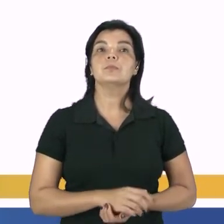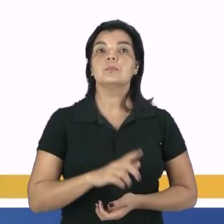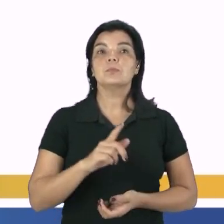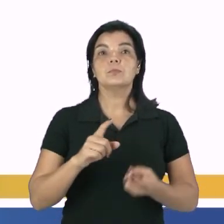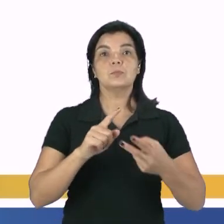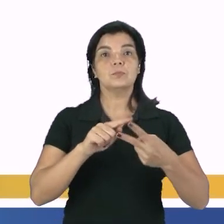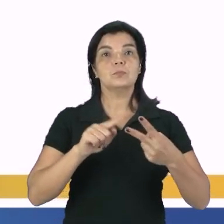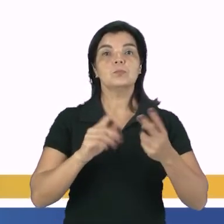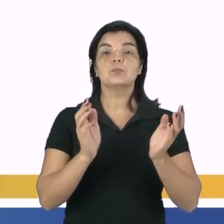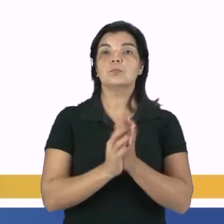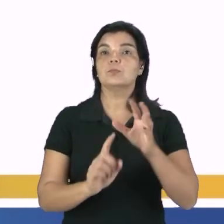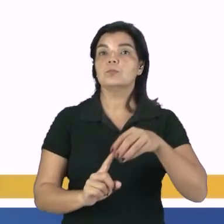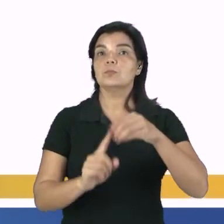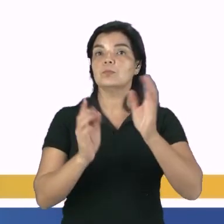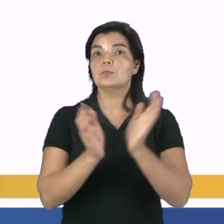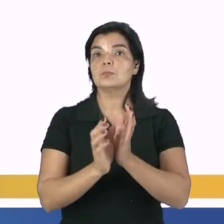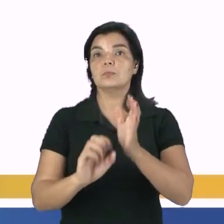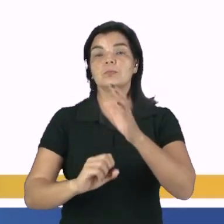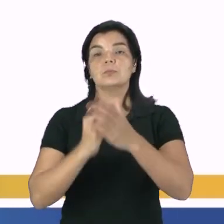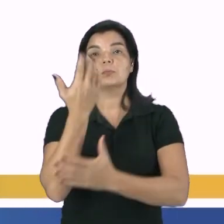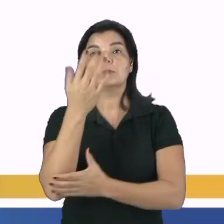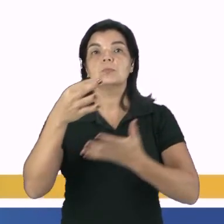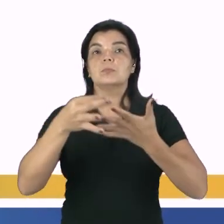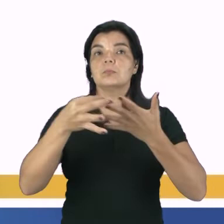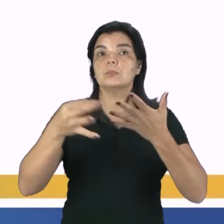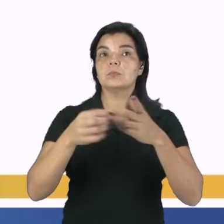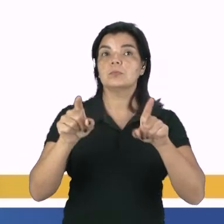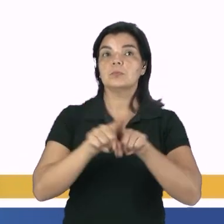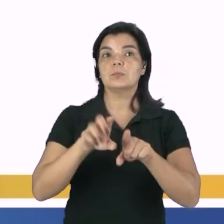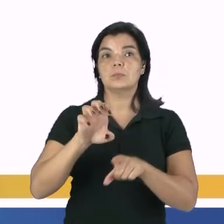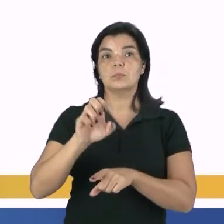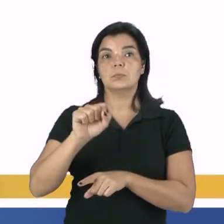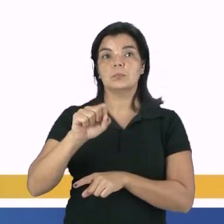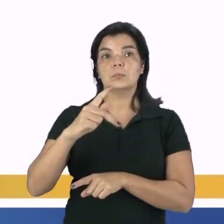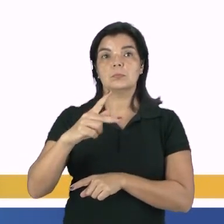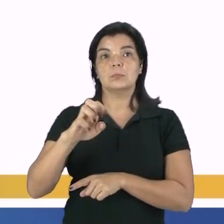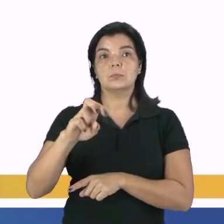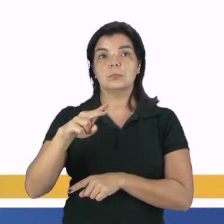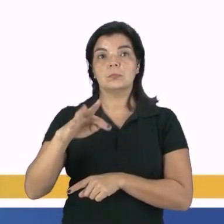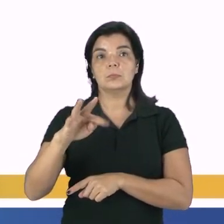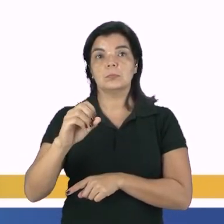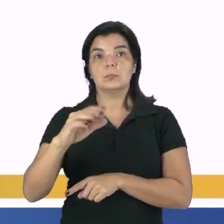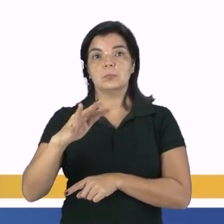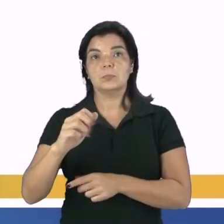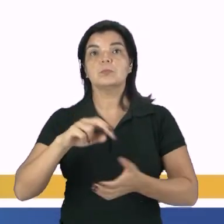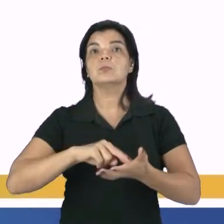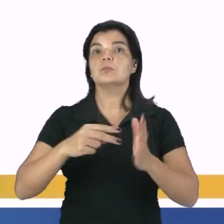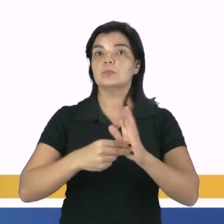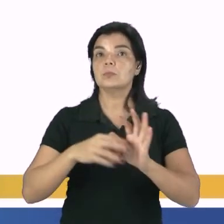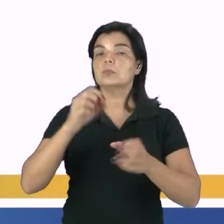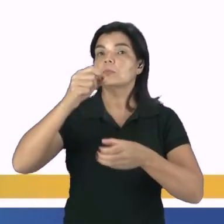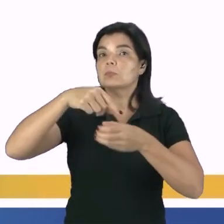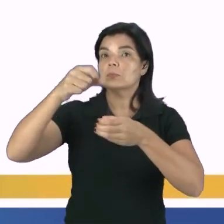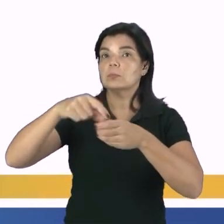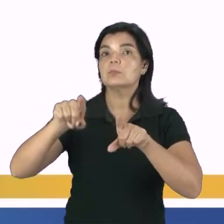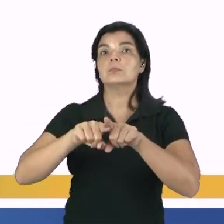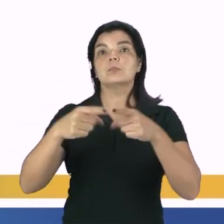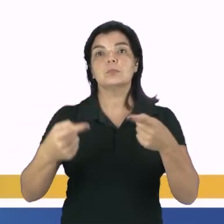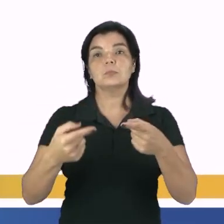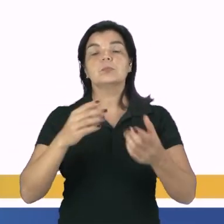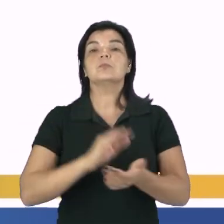Gimnospermas e angiospermas são os únicos grupos vegetais classificados como espermatófitas, ou seja, grupo que produz